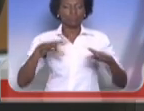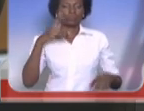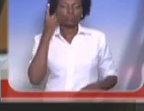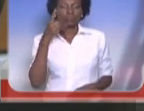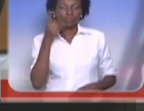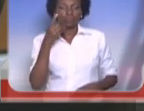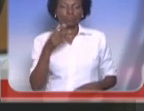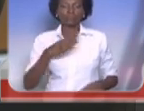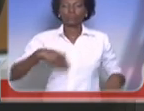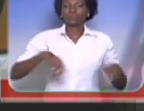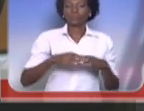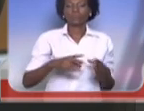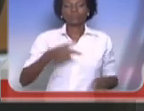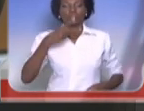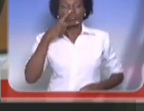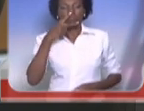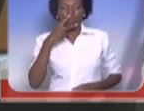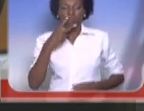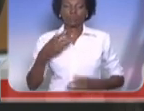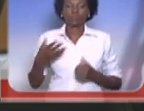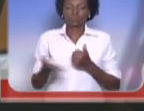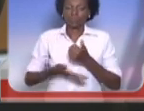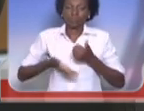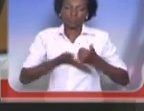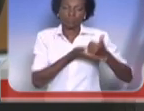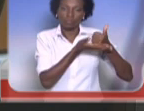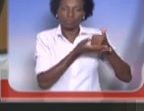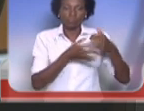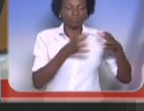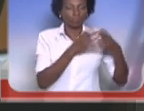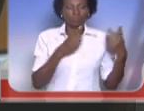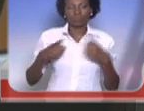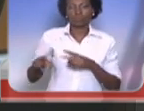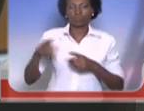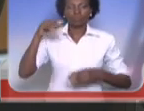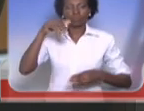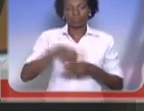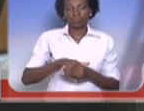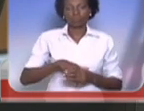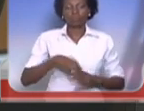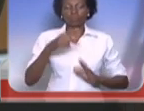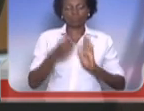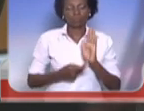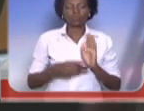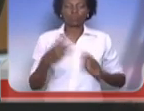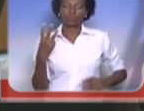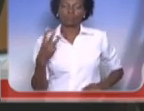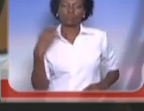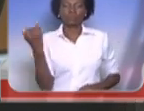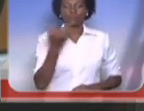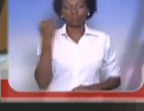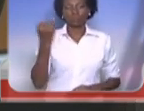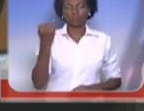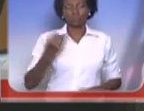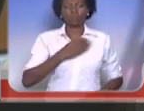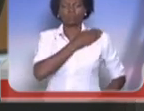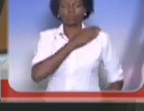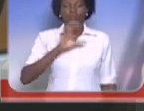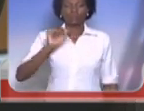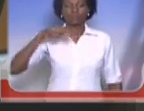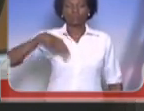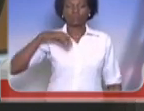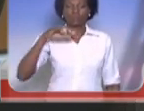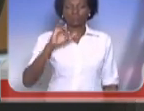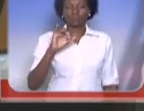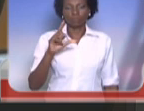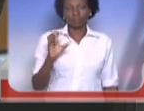aos partidos da base de apoio, aos partidos da oposição, pela votação desses três projetos, são de suma importância, como o coronel Camilo falou, não só